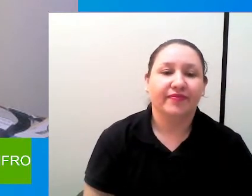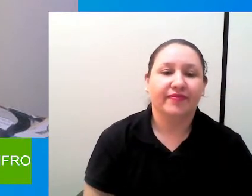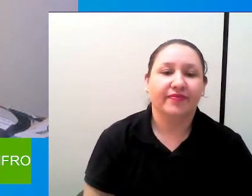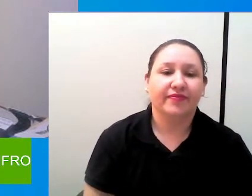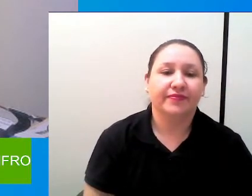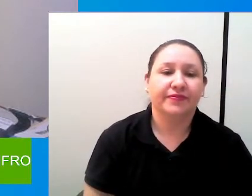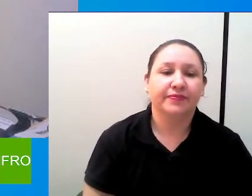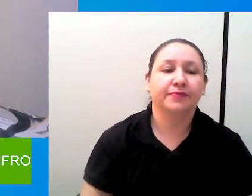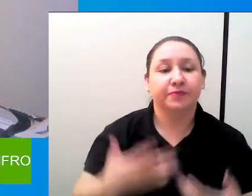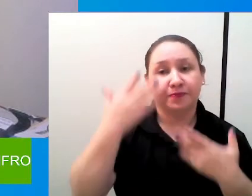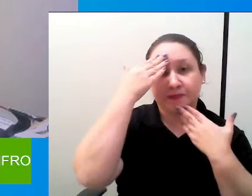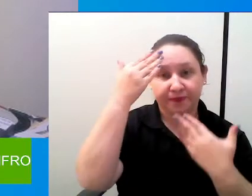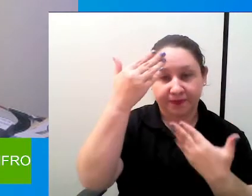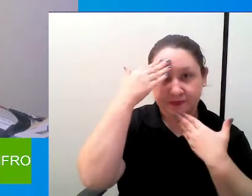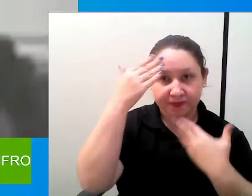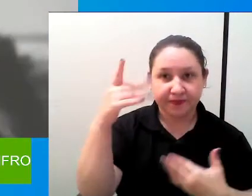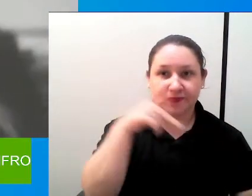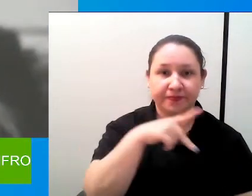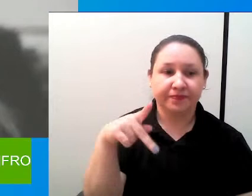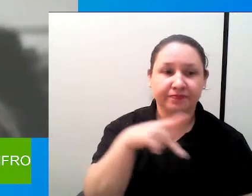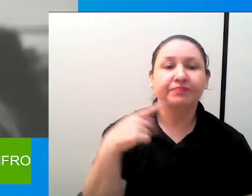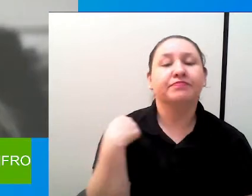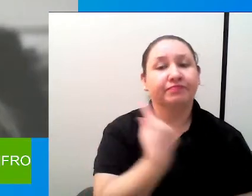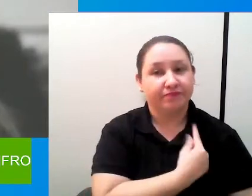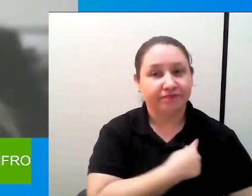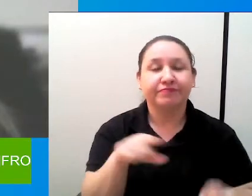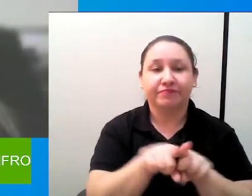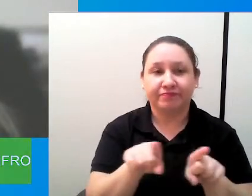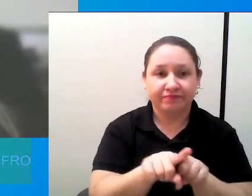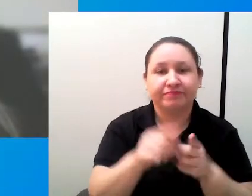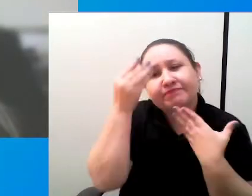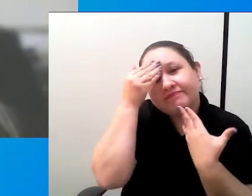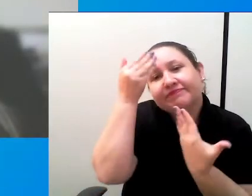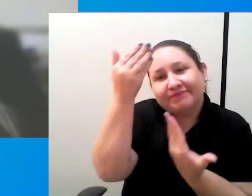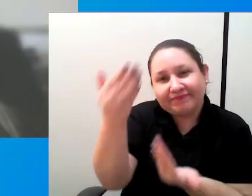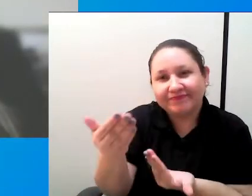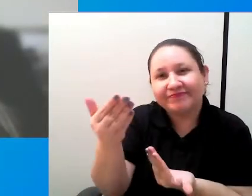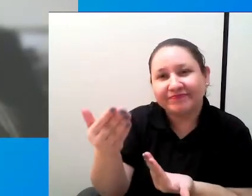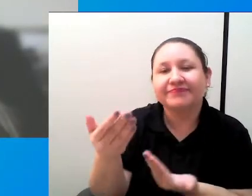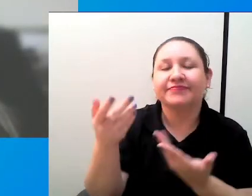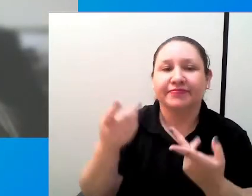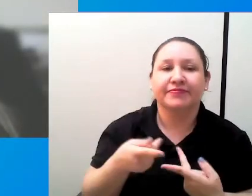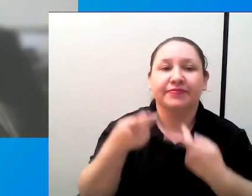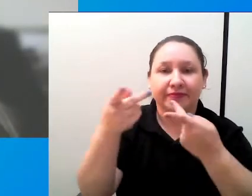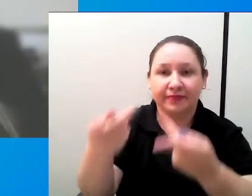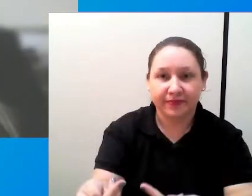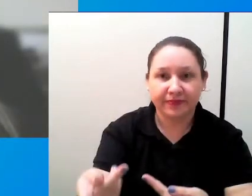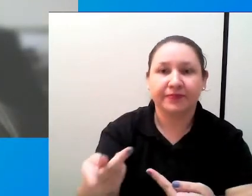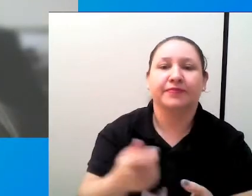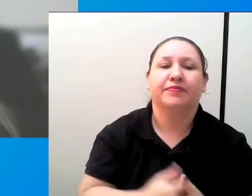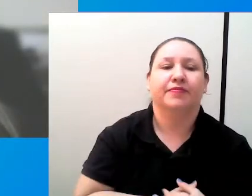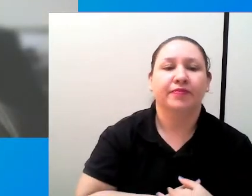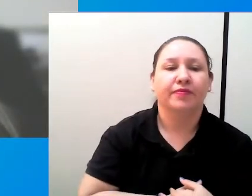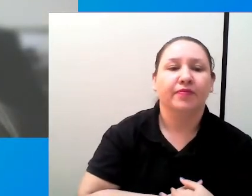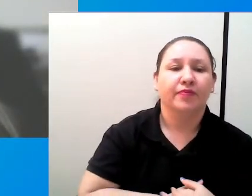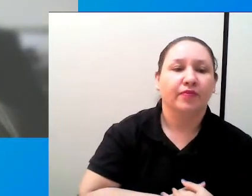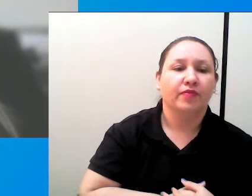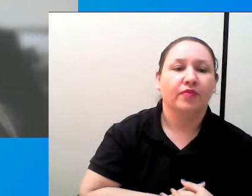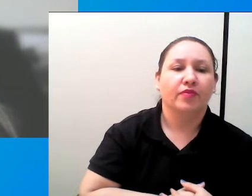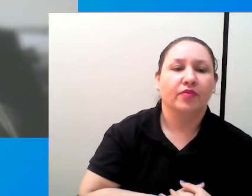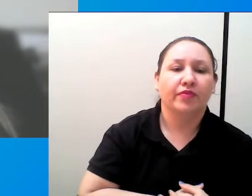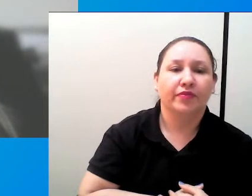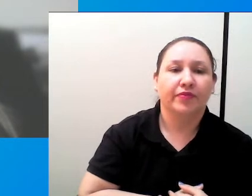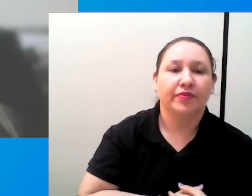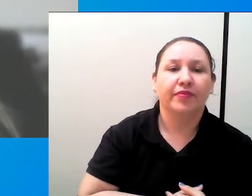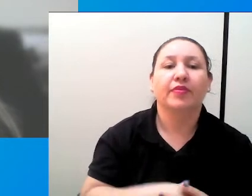Obrigada, professor Luiz Américo. Nós aqui agradecemos a sua participação, a sua disponibilidade em orientar o nosso evento com a sua relata